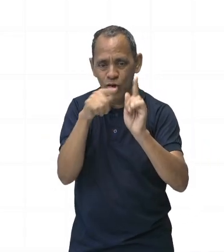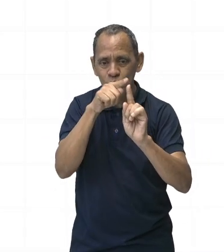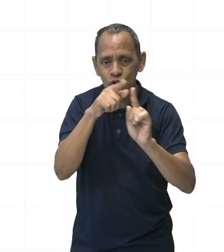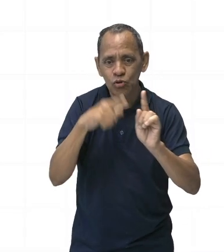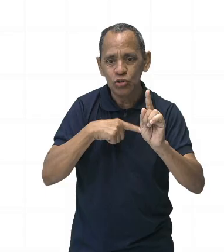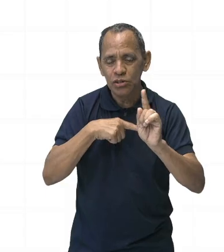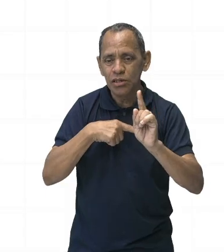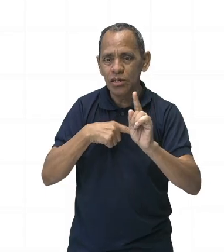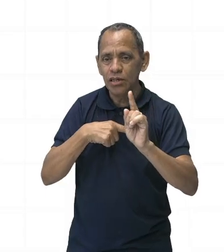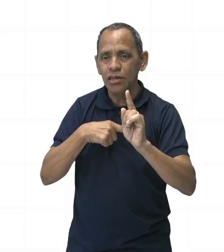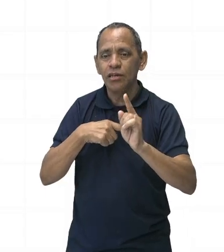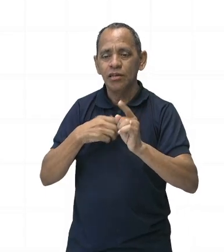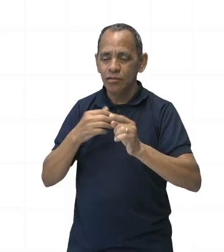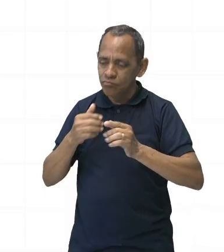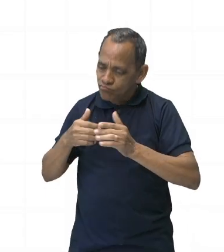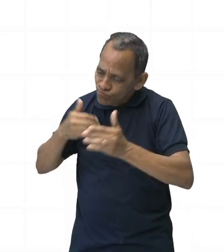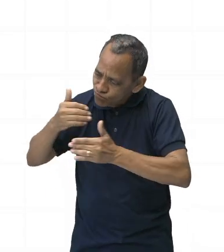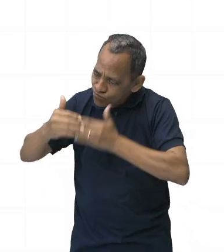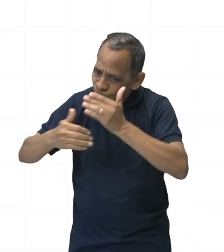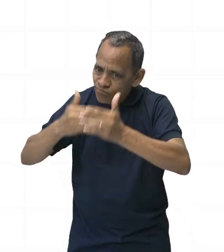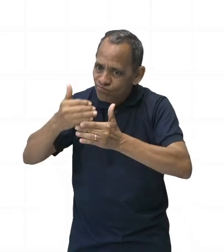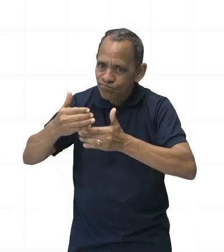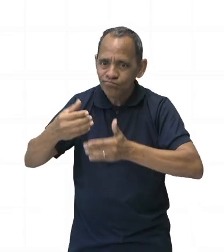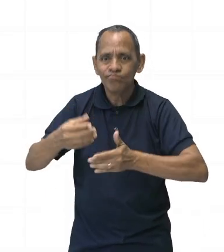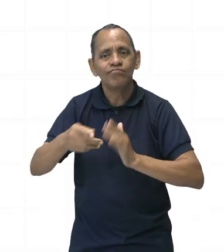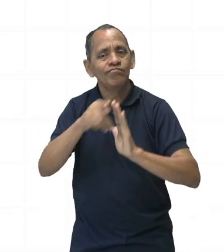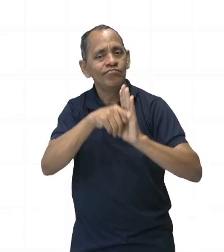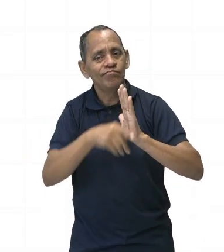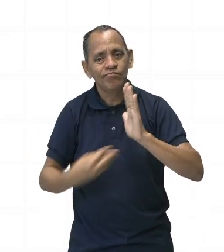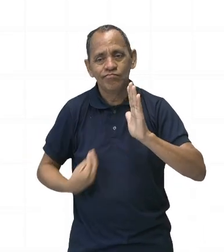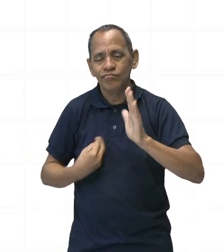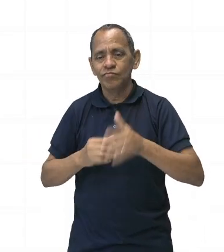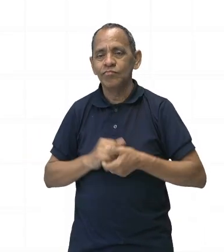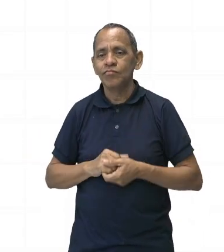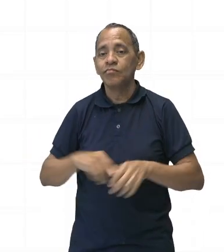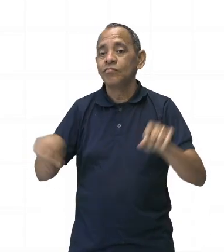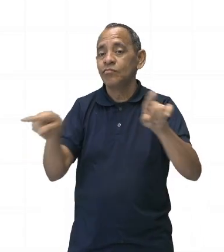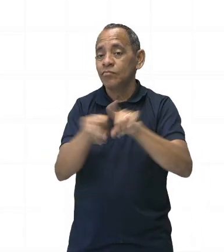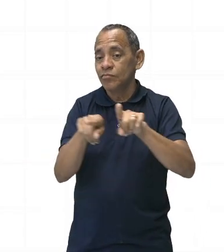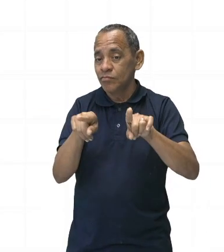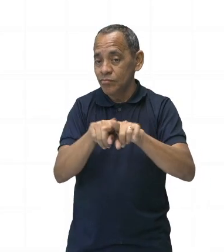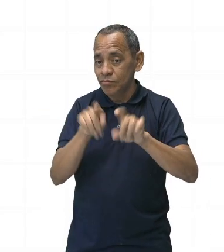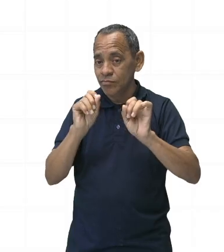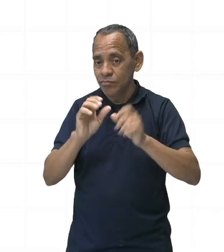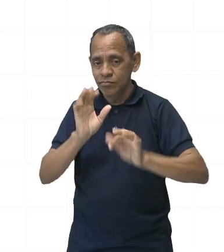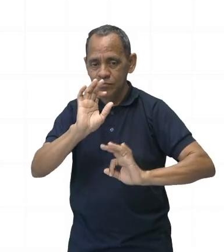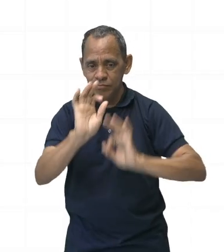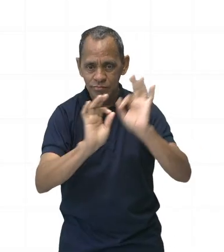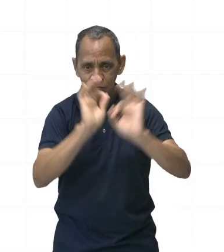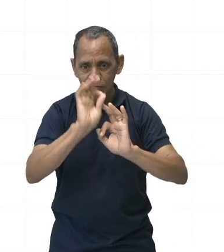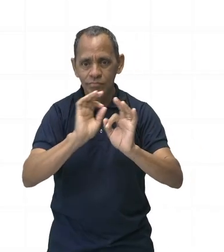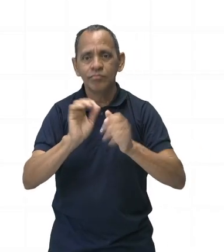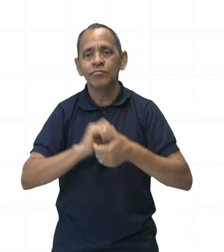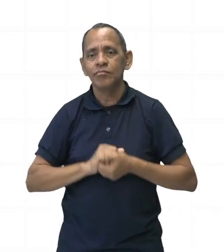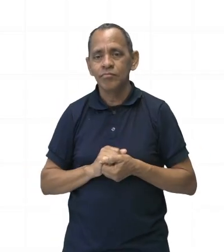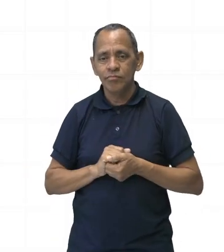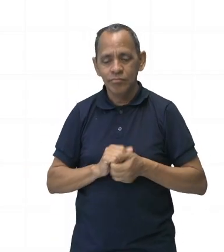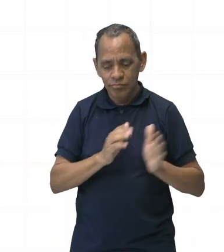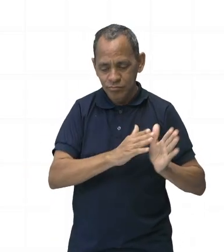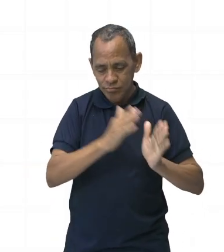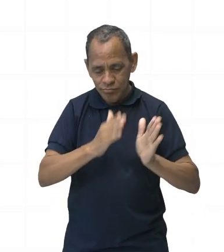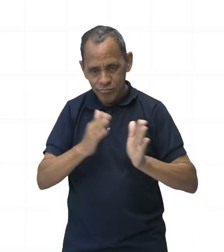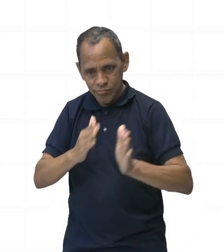do seu projeto de vida? E, ao mesmo tempo, a organização, estruturar etapas e